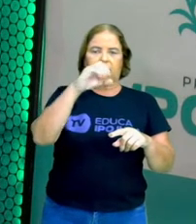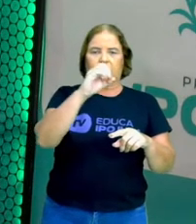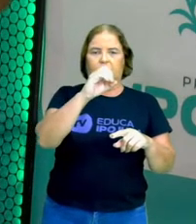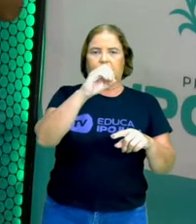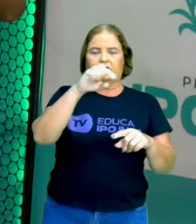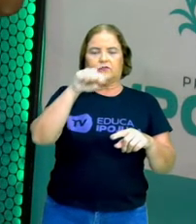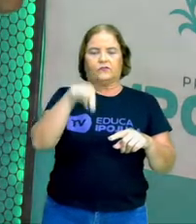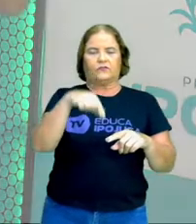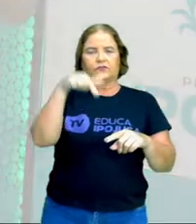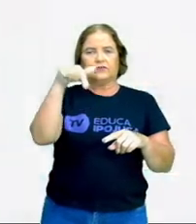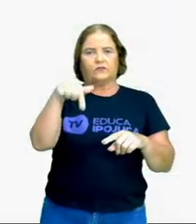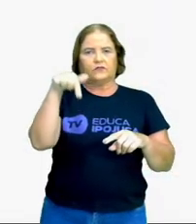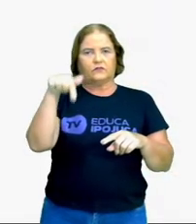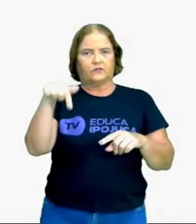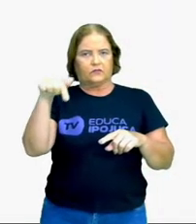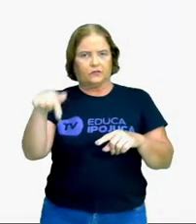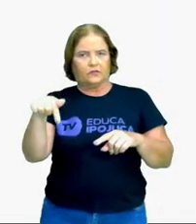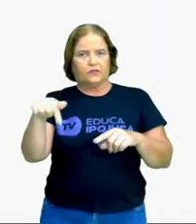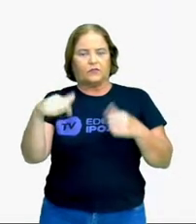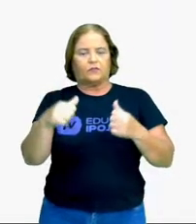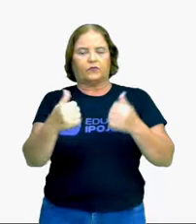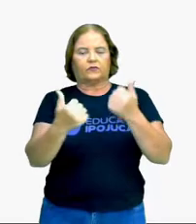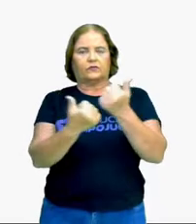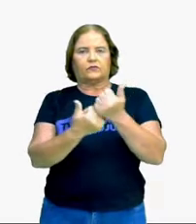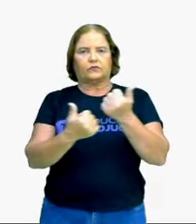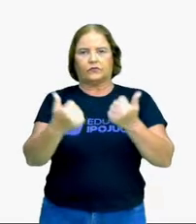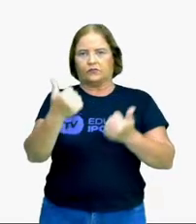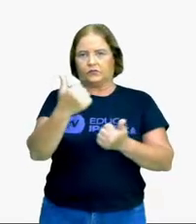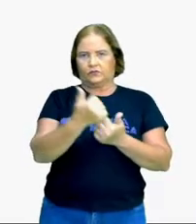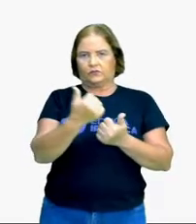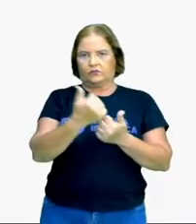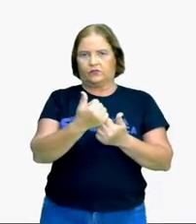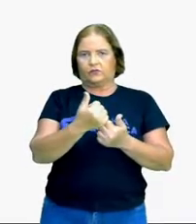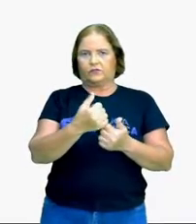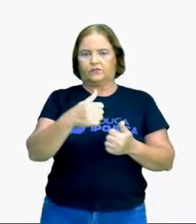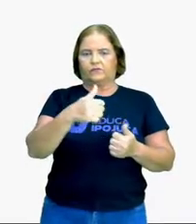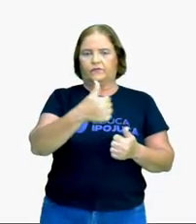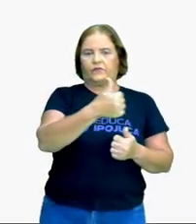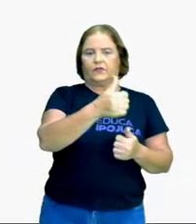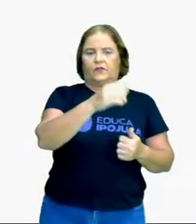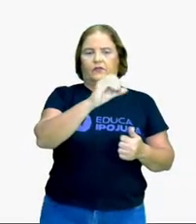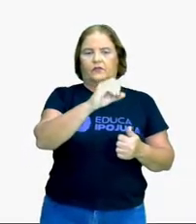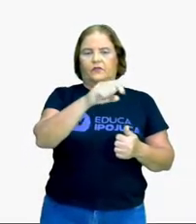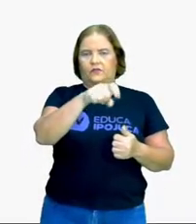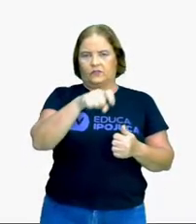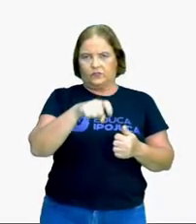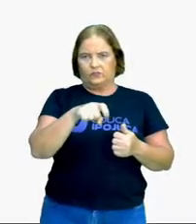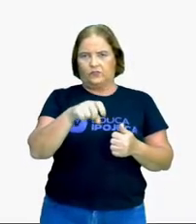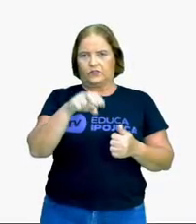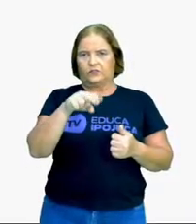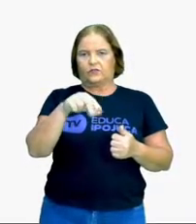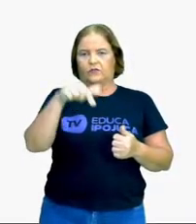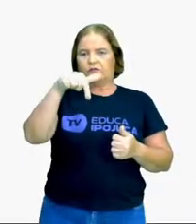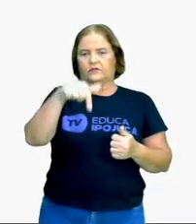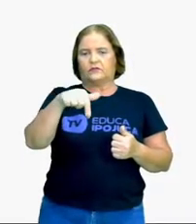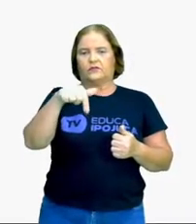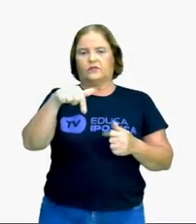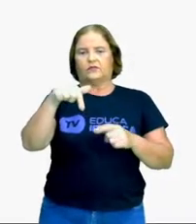0,777. Então, podemos substituir. Ficará assim, 10x igual 7 mais